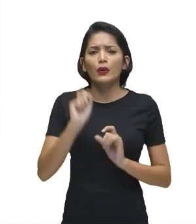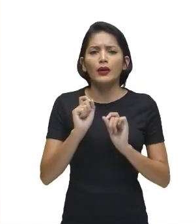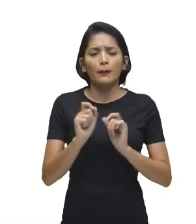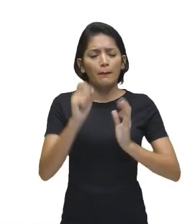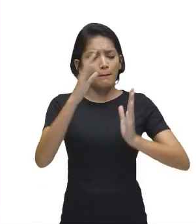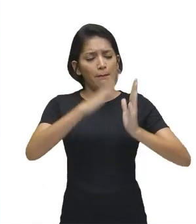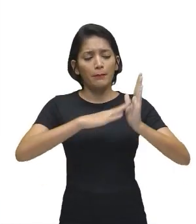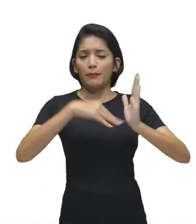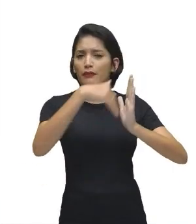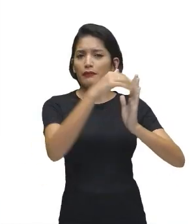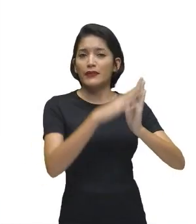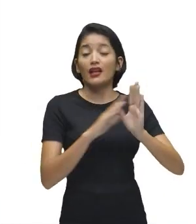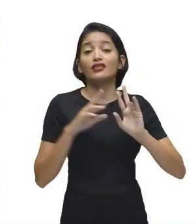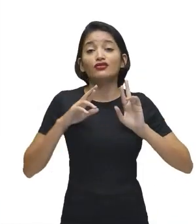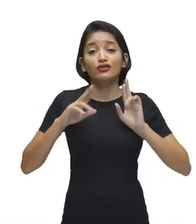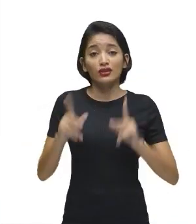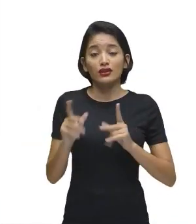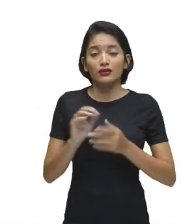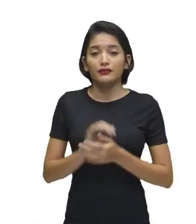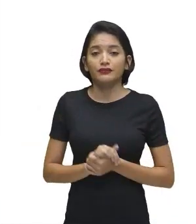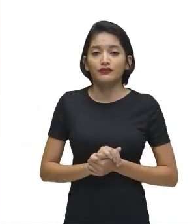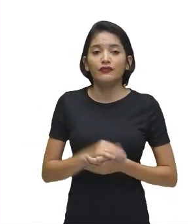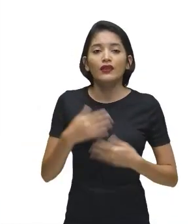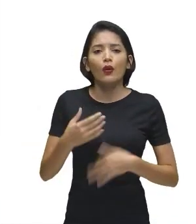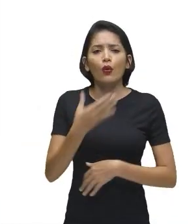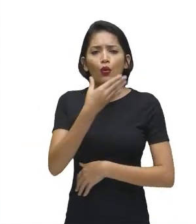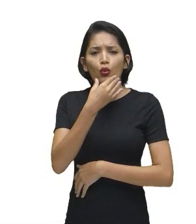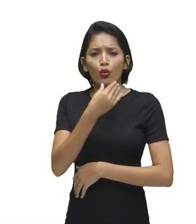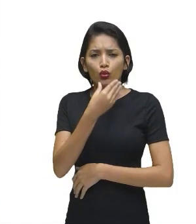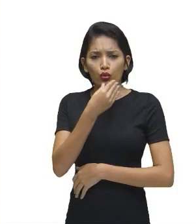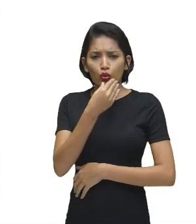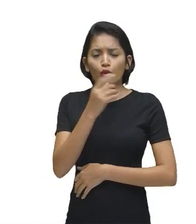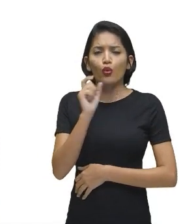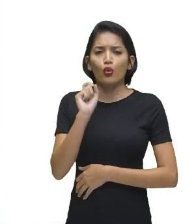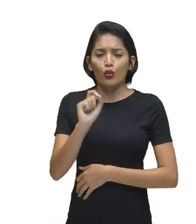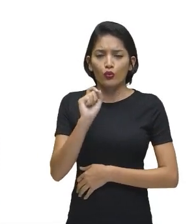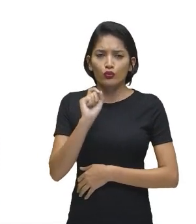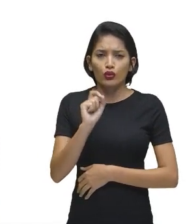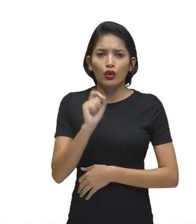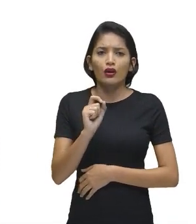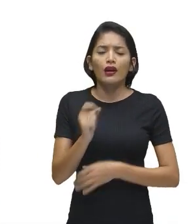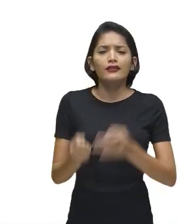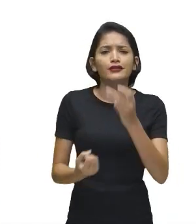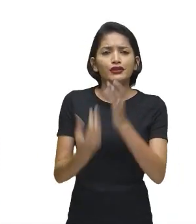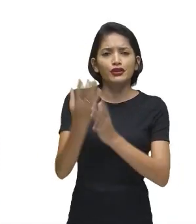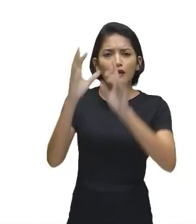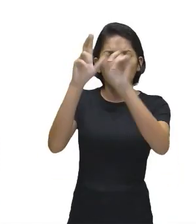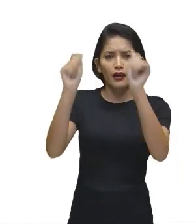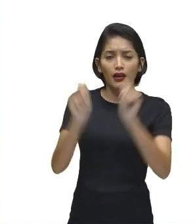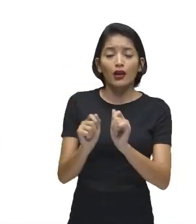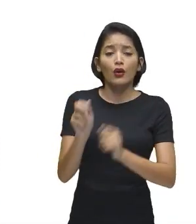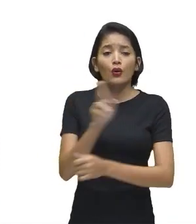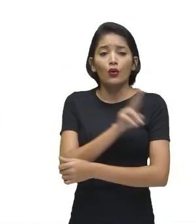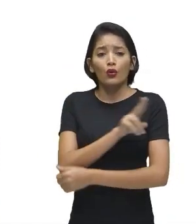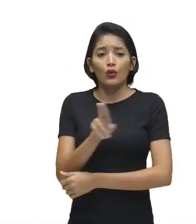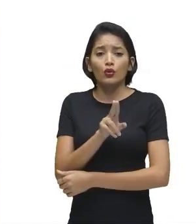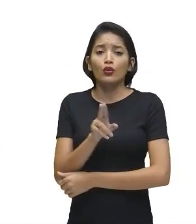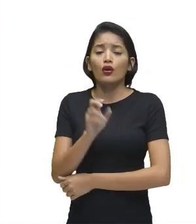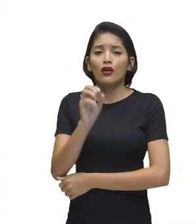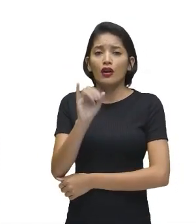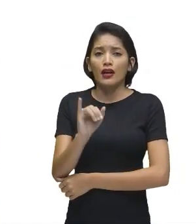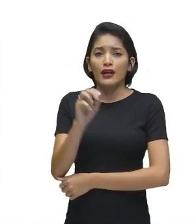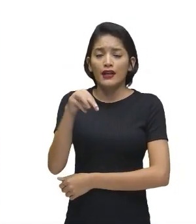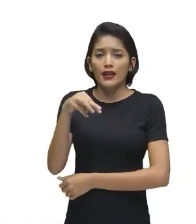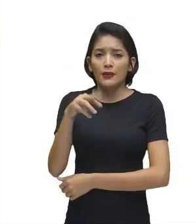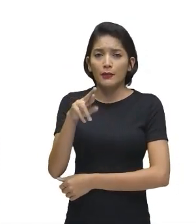forma diferente. Então, foi quando Claude Monet ele fez essa obra de arte chamada Impressão Sol Nascer, que